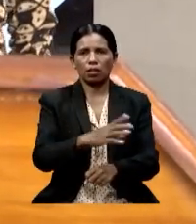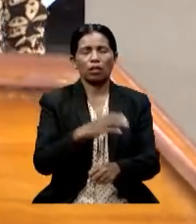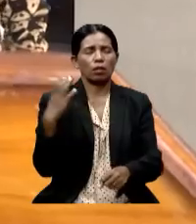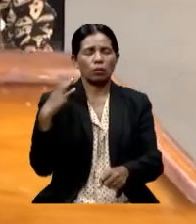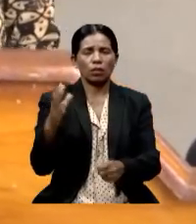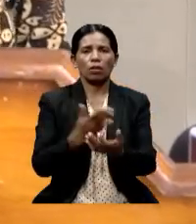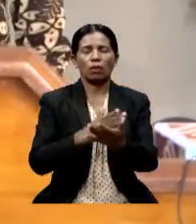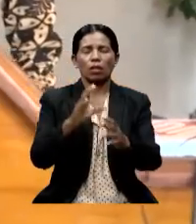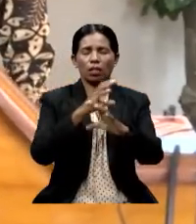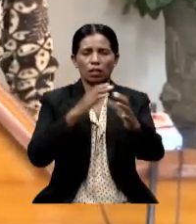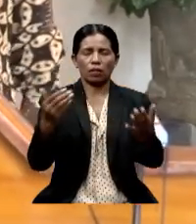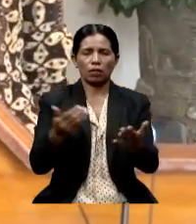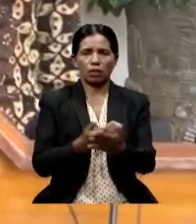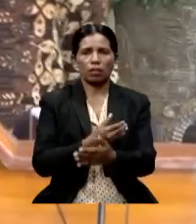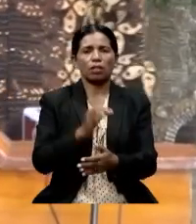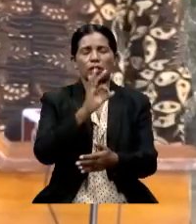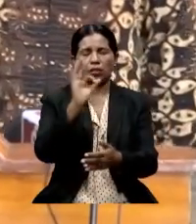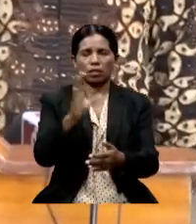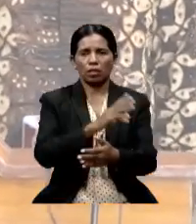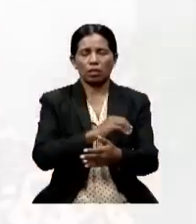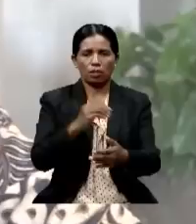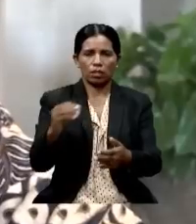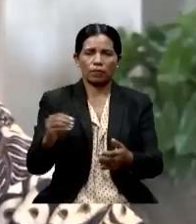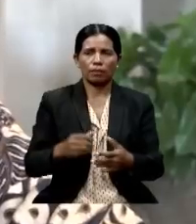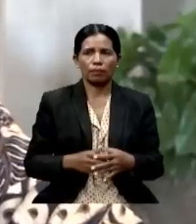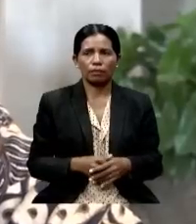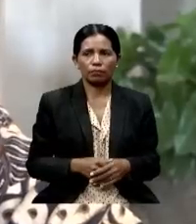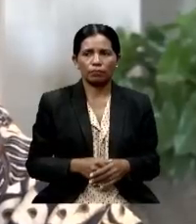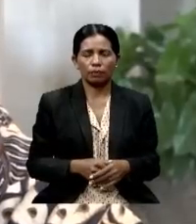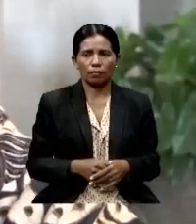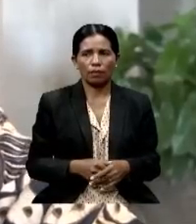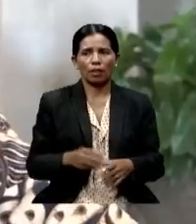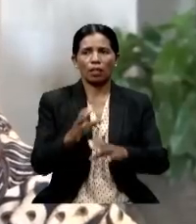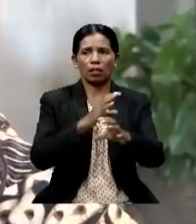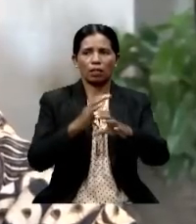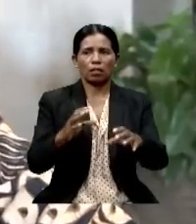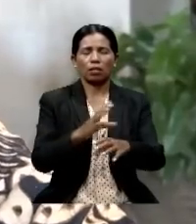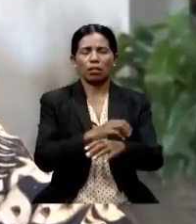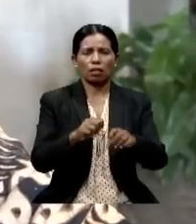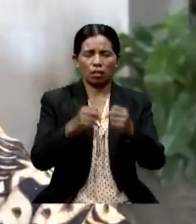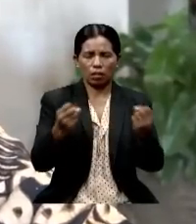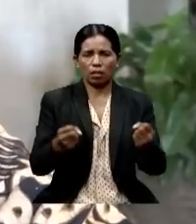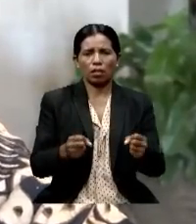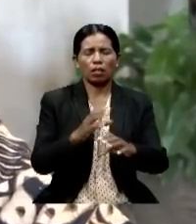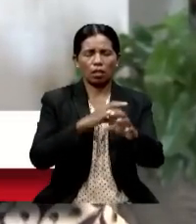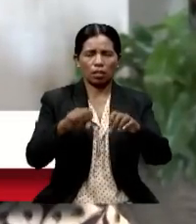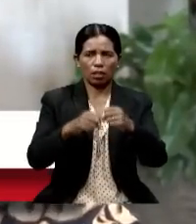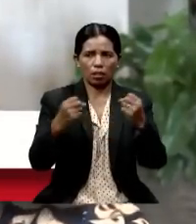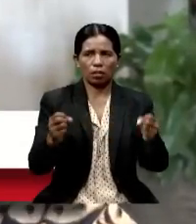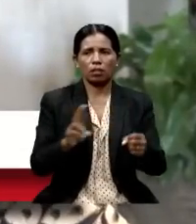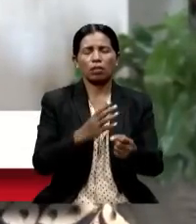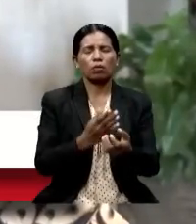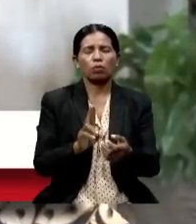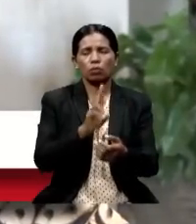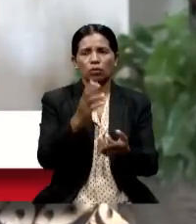sosa kareta faune e a sexta legislatura. Se kareta vai buat besitua ona vai seda, duke okasta osam